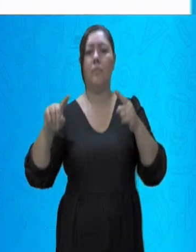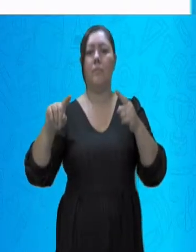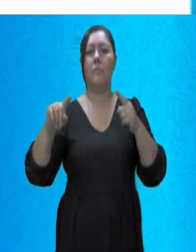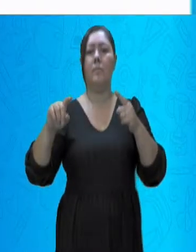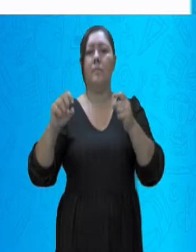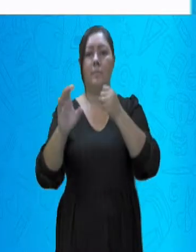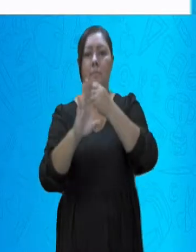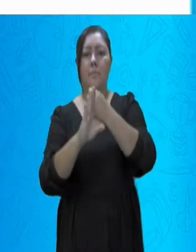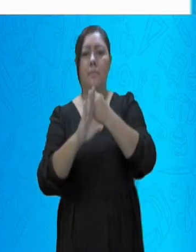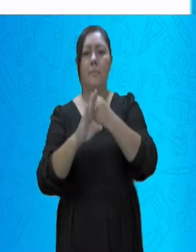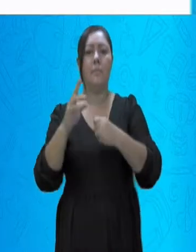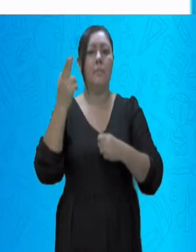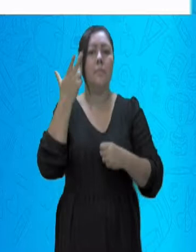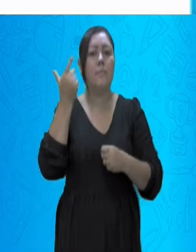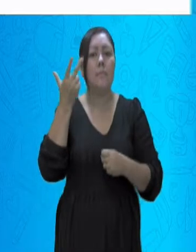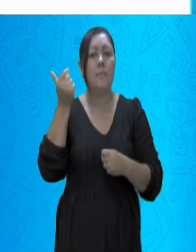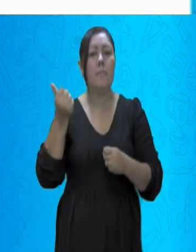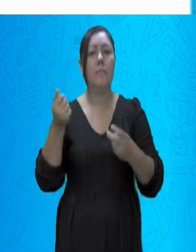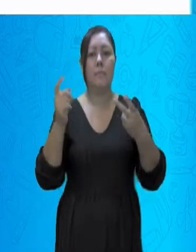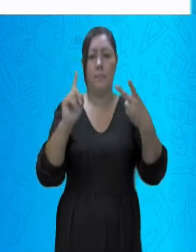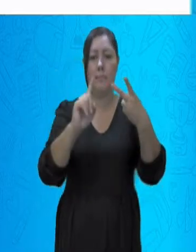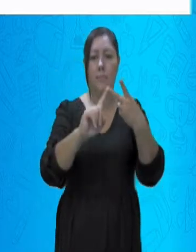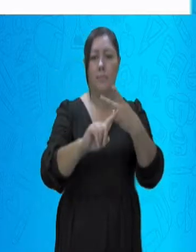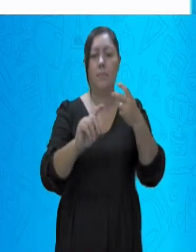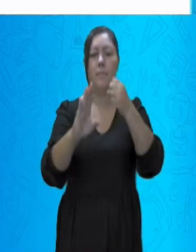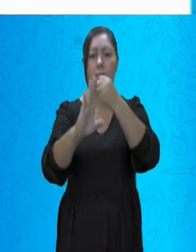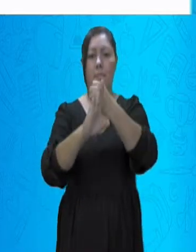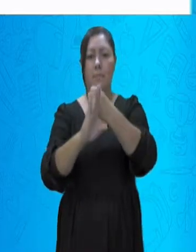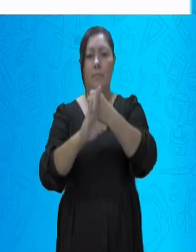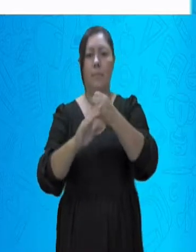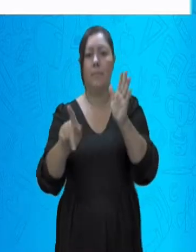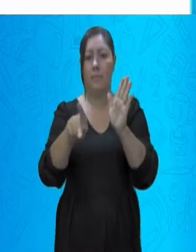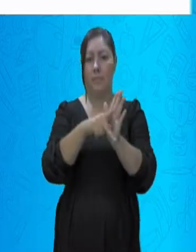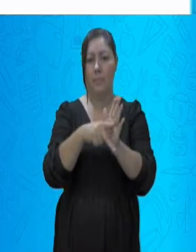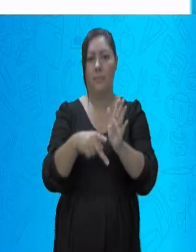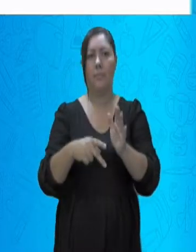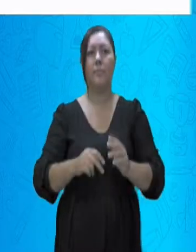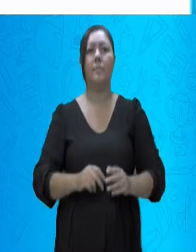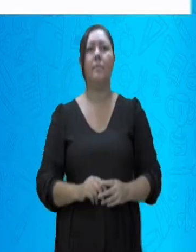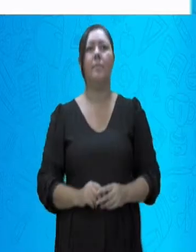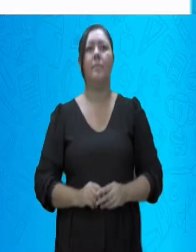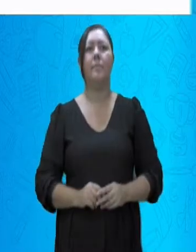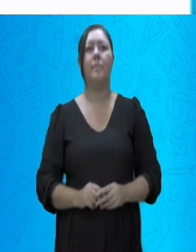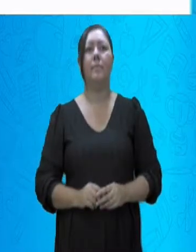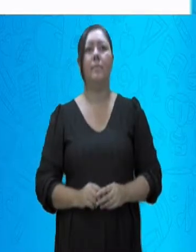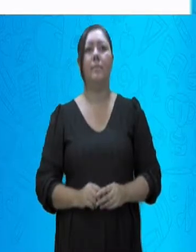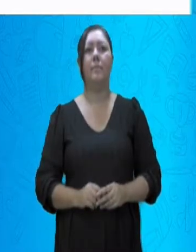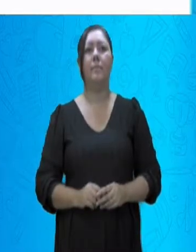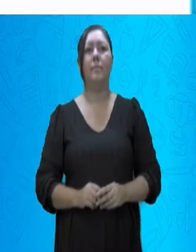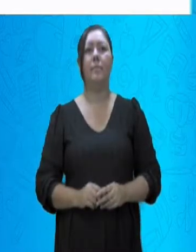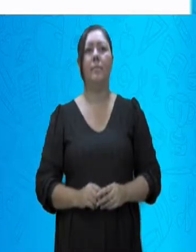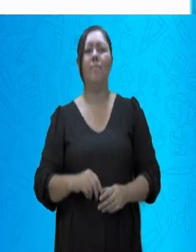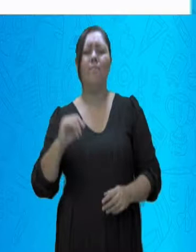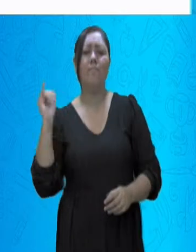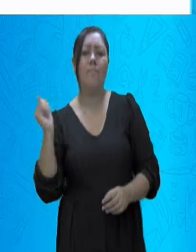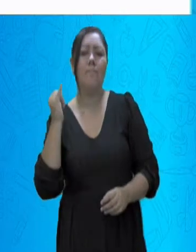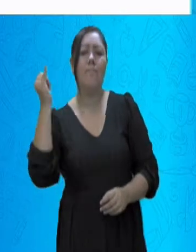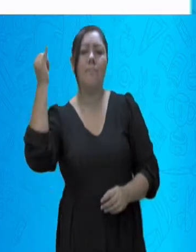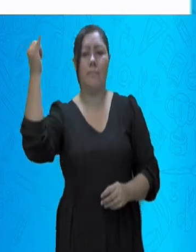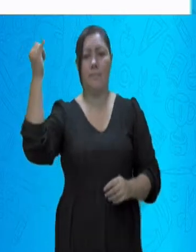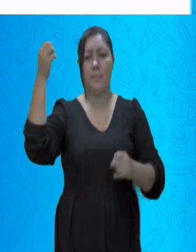e substantivo próprio. É o que vamos dar ênfase na nossa aula de hoje. O que seriam, então? É muito importante ressaltar